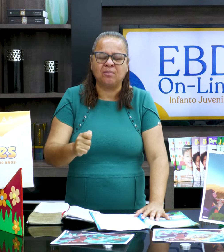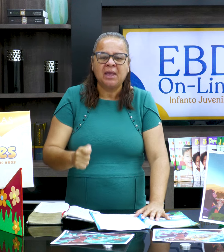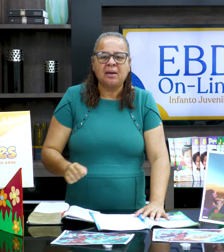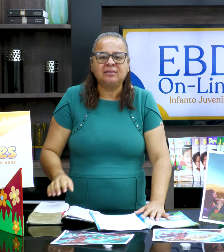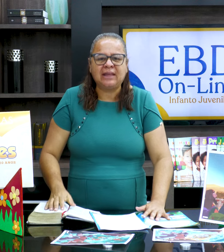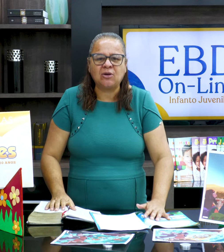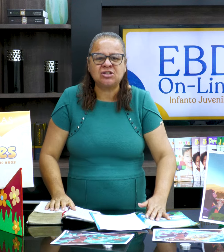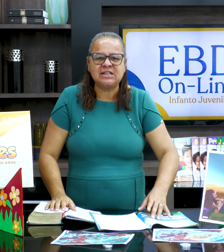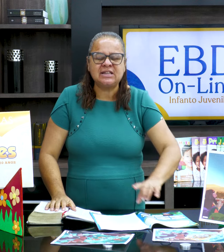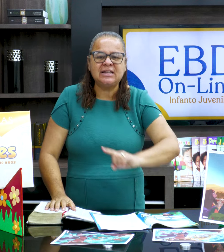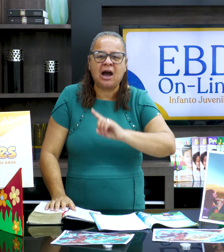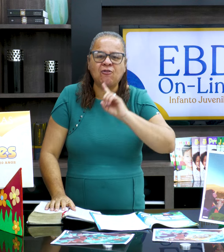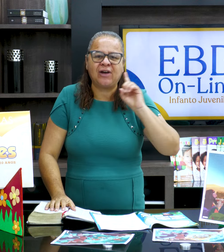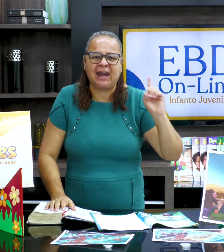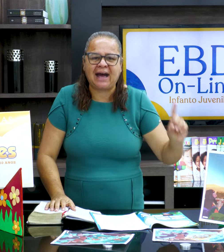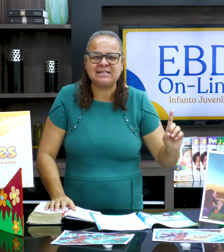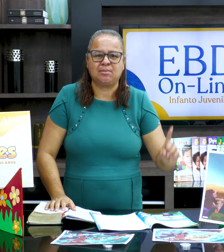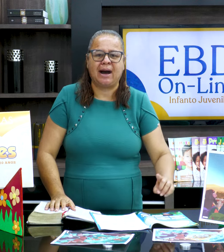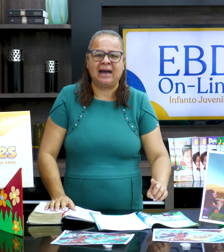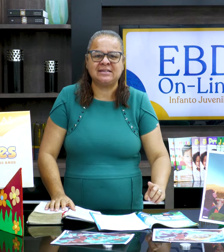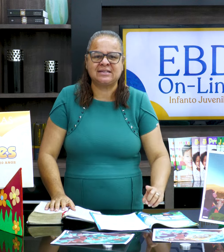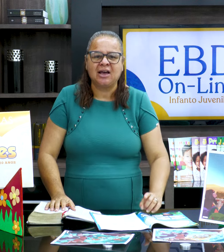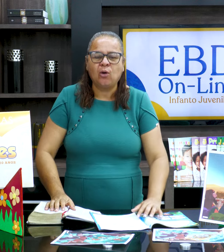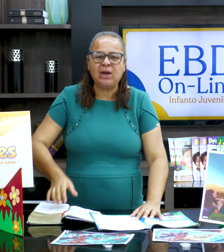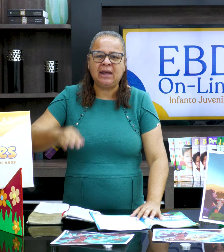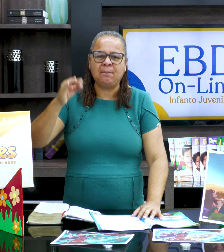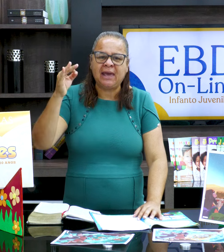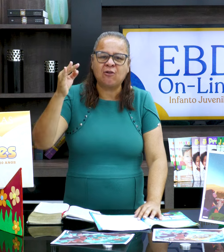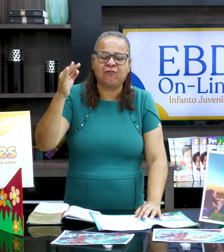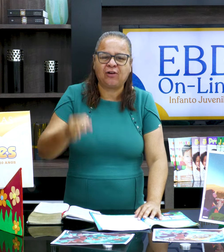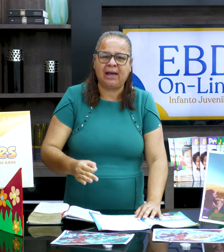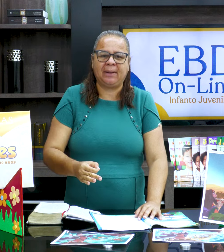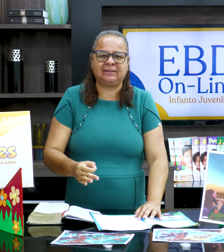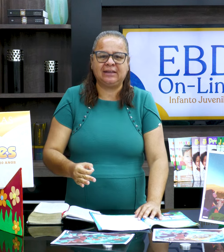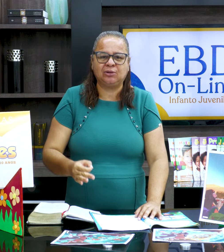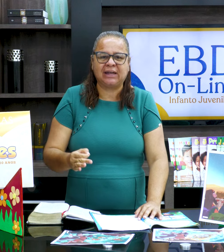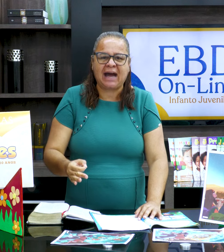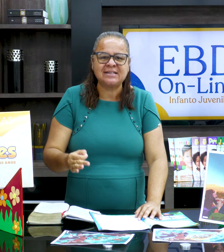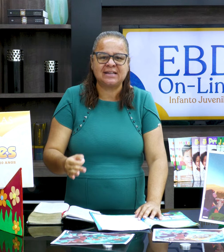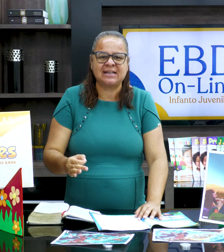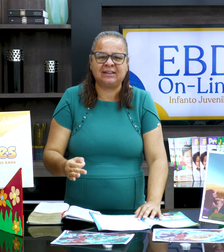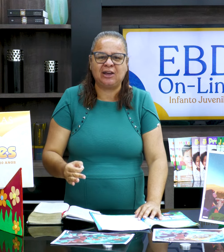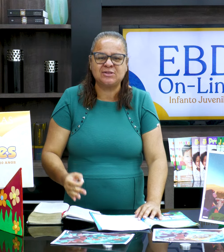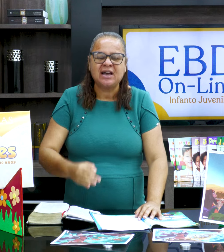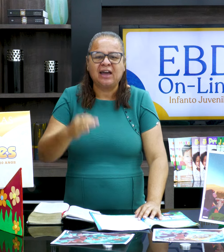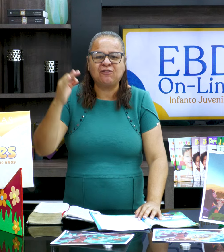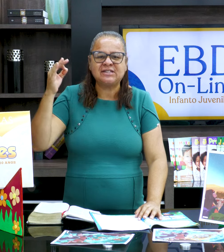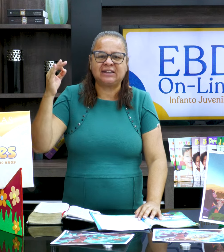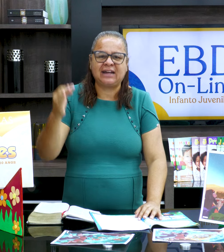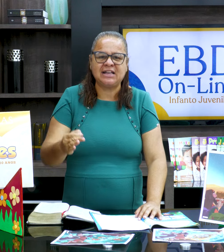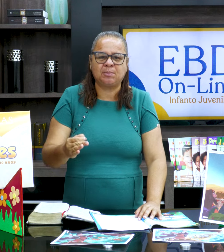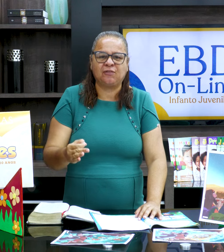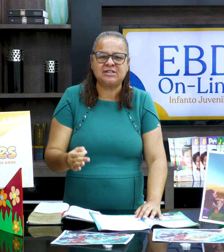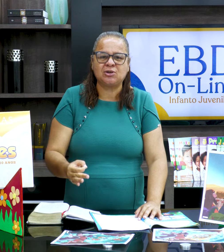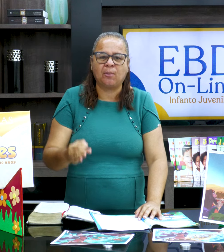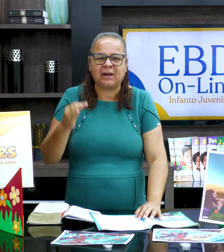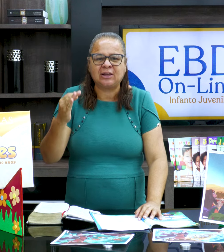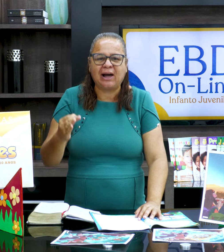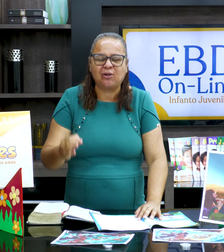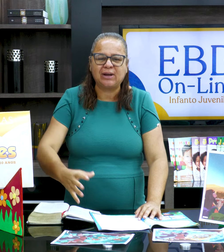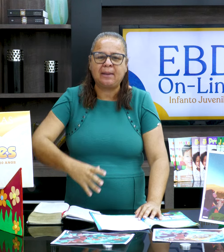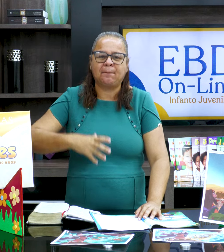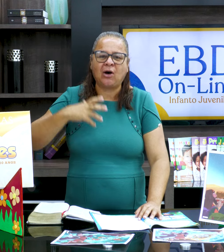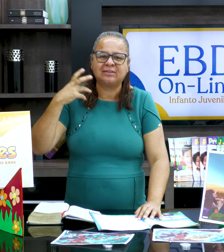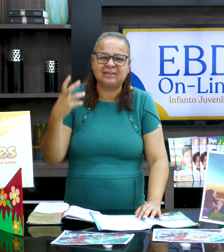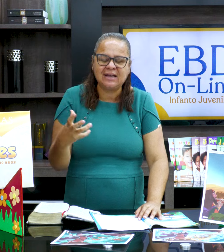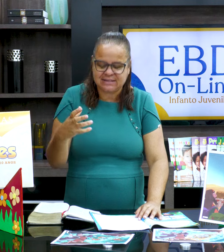escravo Deus disse não verás mais o inimigo foi abatido graças a Deus e você traz professor para